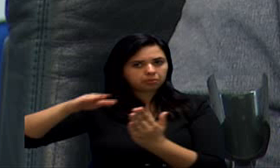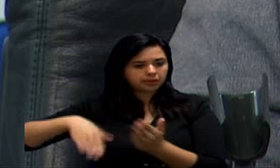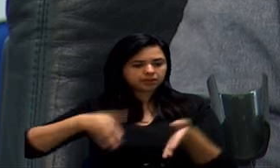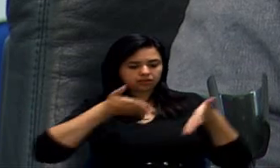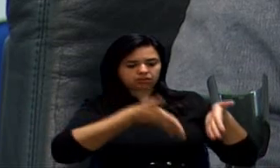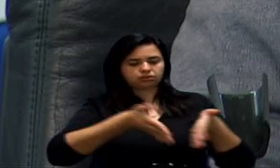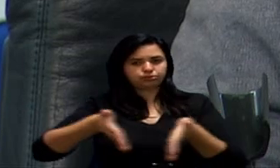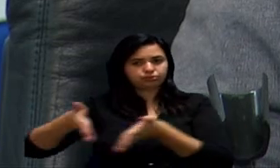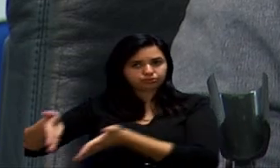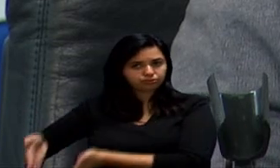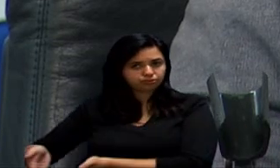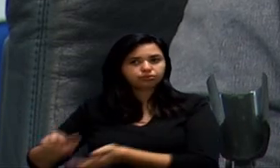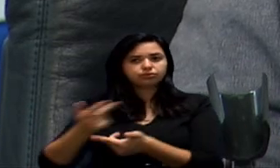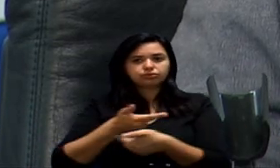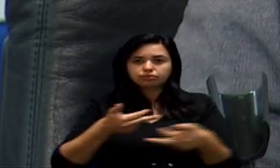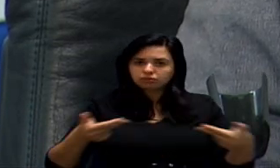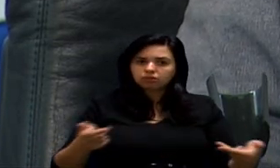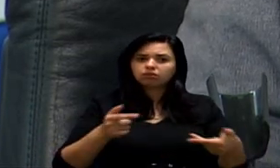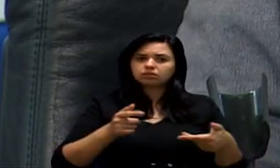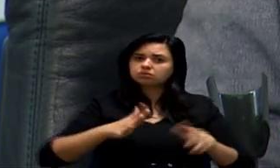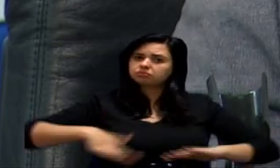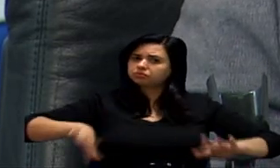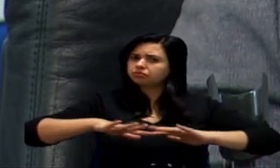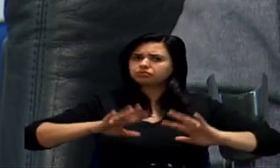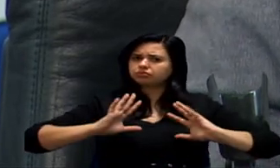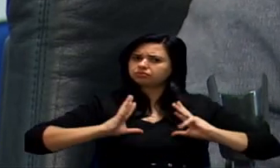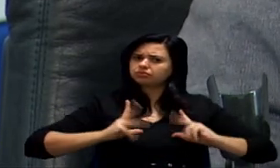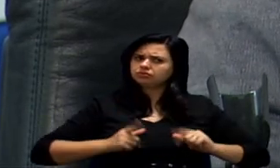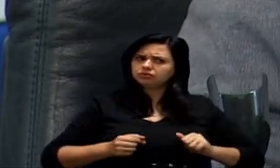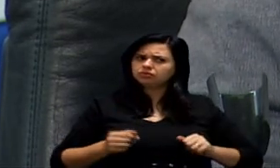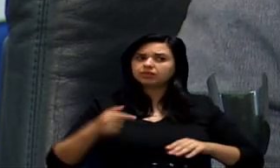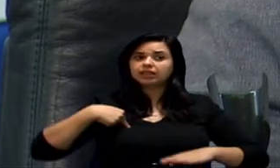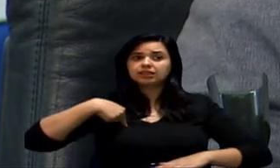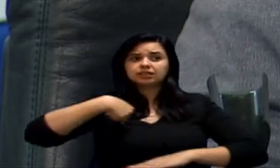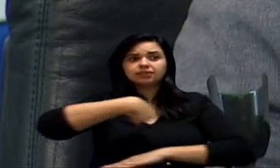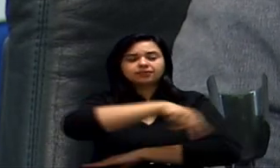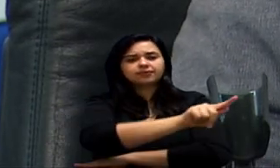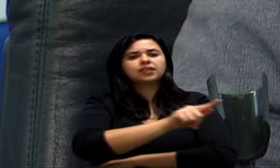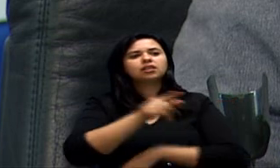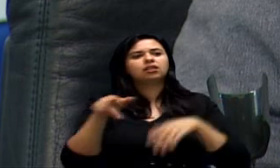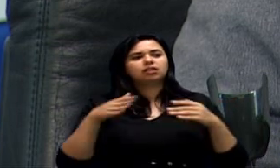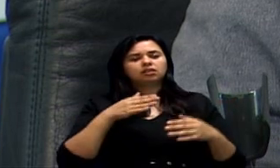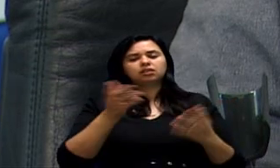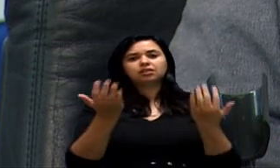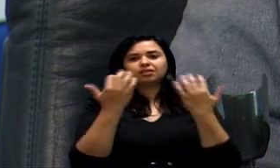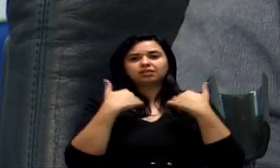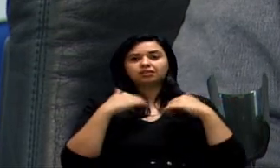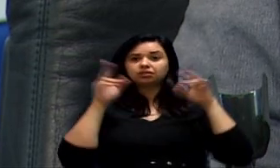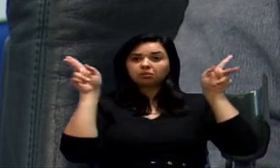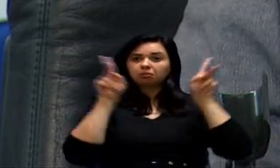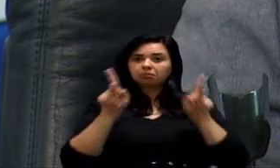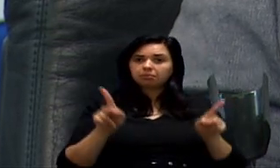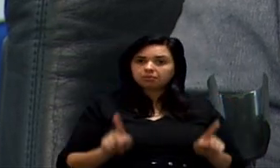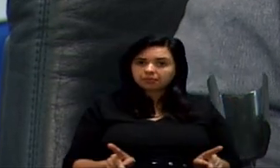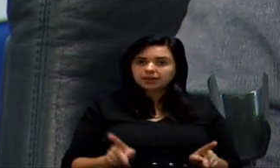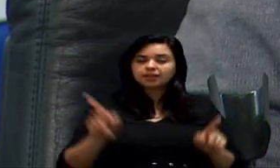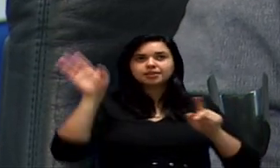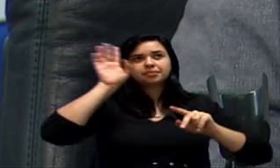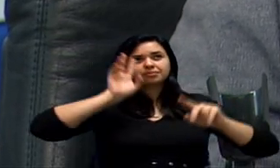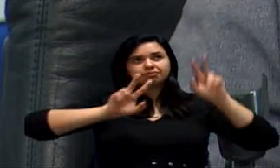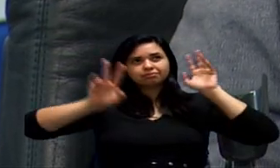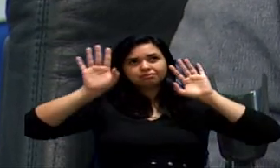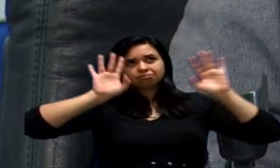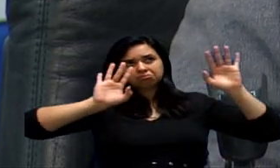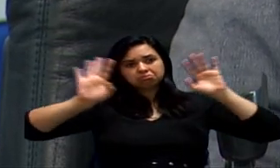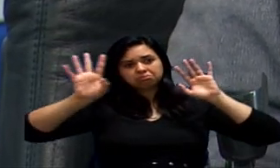tudo organizadinho, limpinho, cara. Então, você entra ali com uma paz, né, para você poder lembrar momentos importantes da sua vida com as pessoas que marcaram a sua vida, a